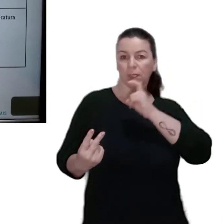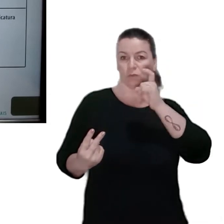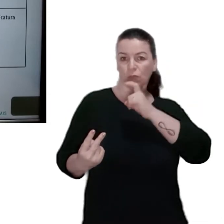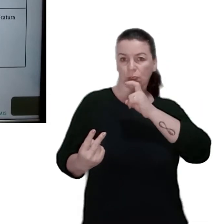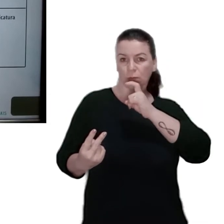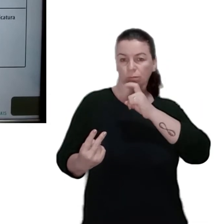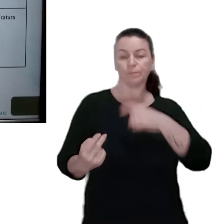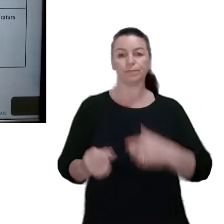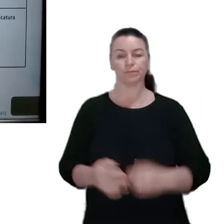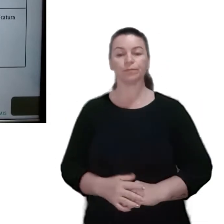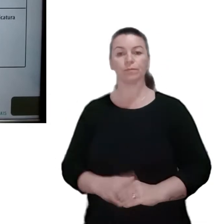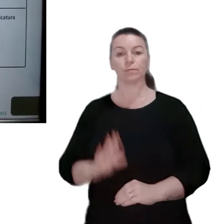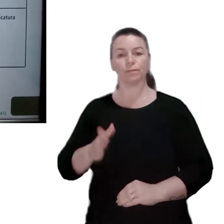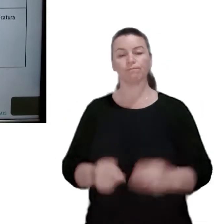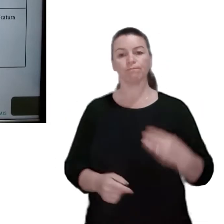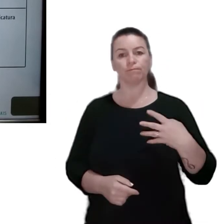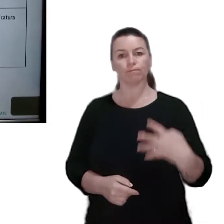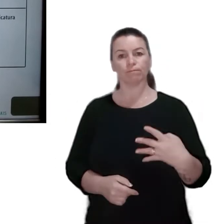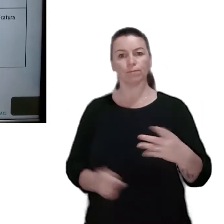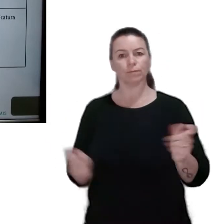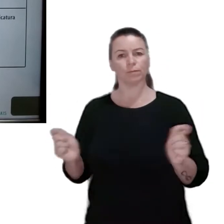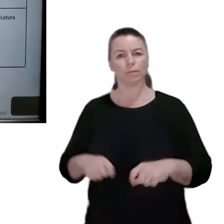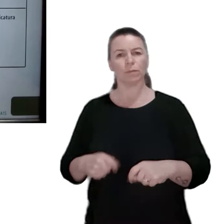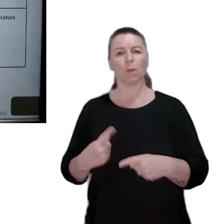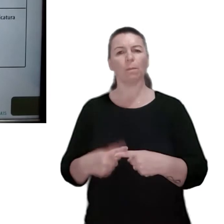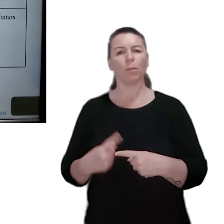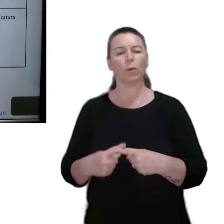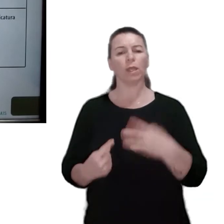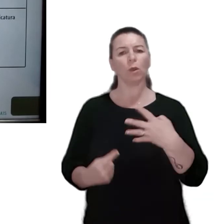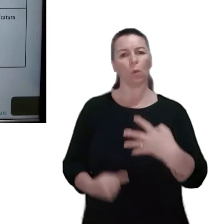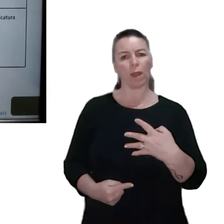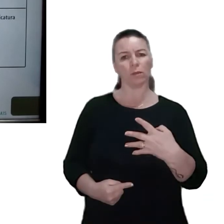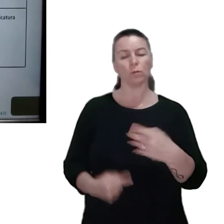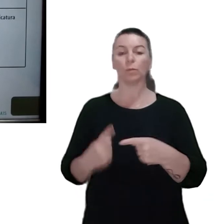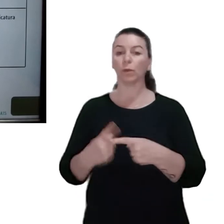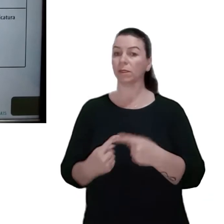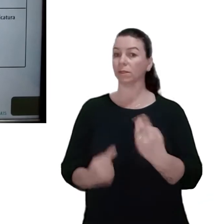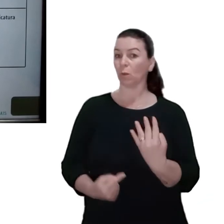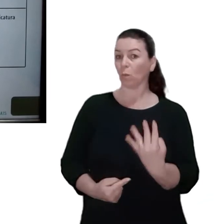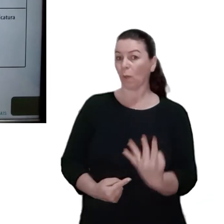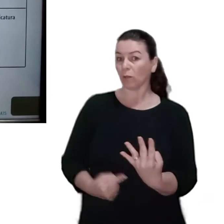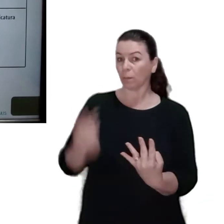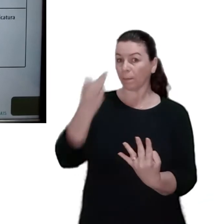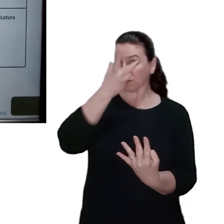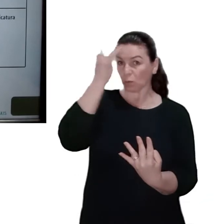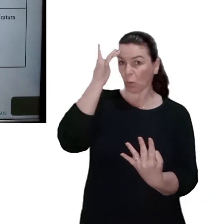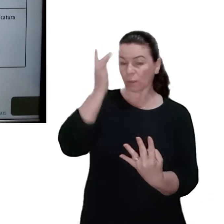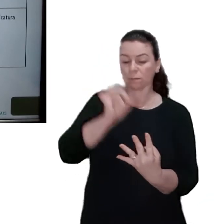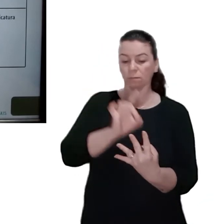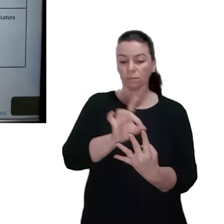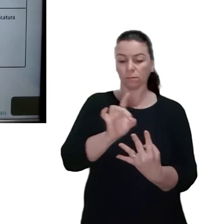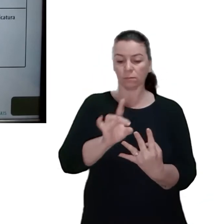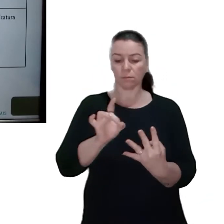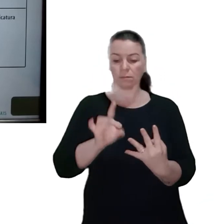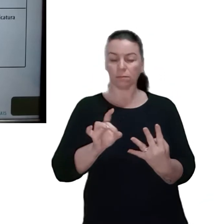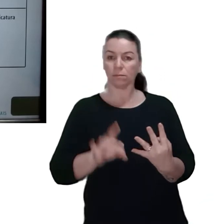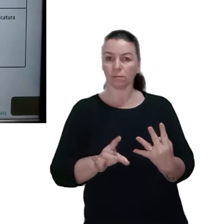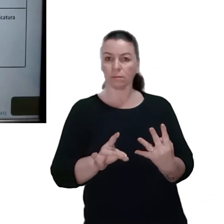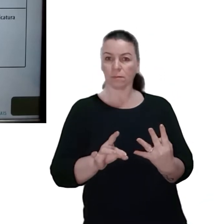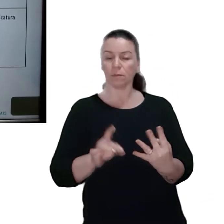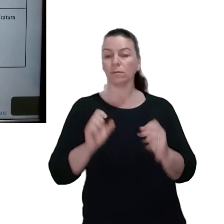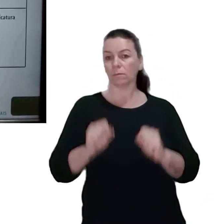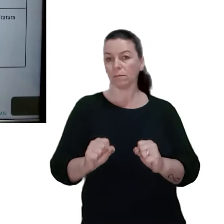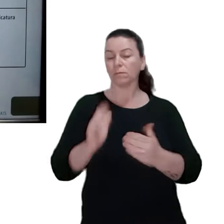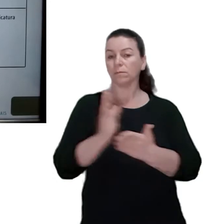aqui 4 possibilidades. Por que 4? São 4 pessoas e em cada possibilidade a gente vai considerar que uma determinada